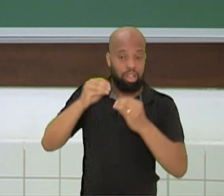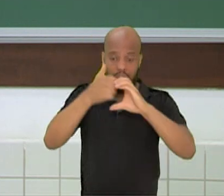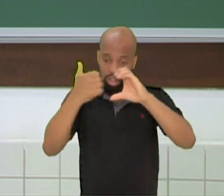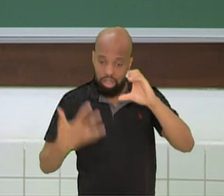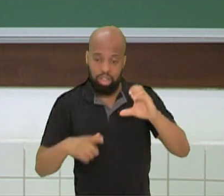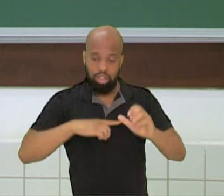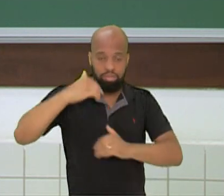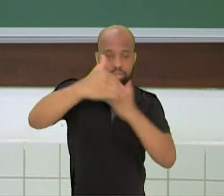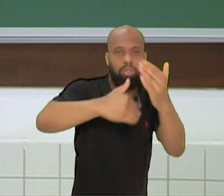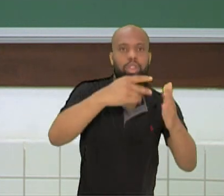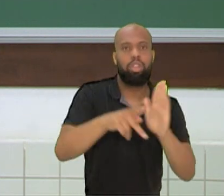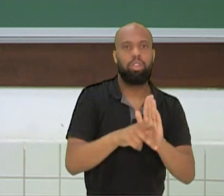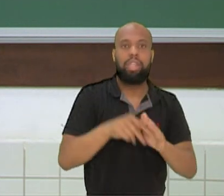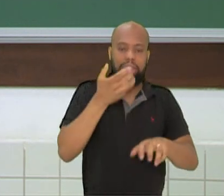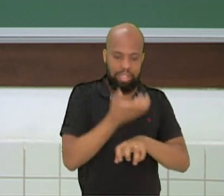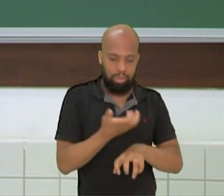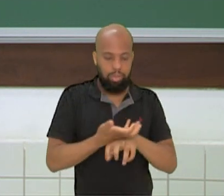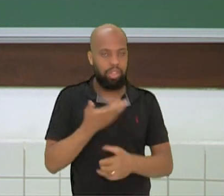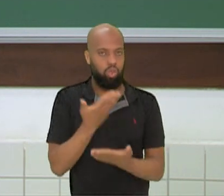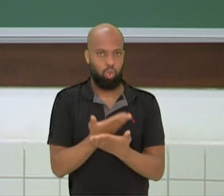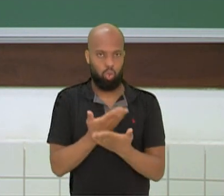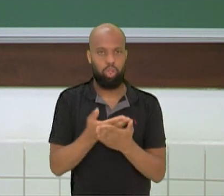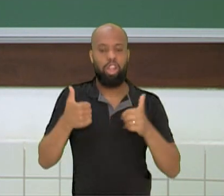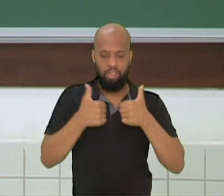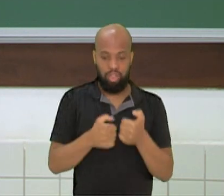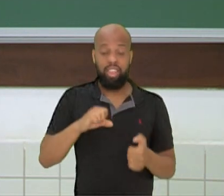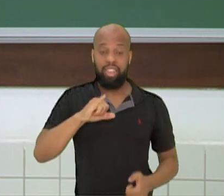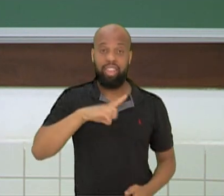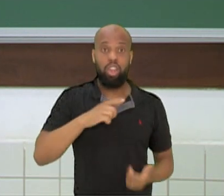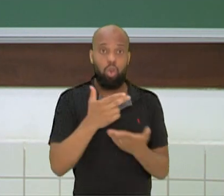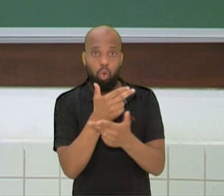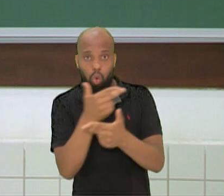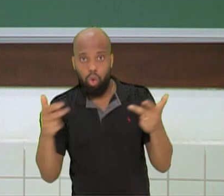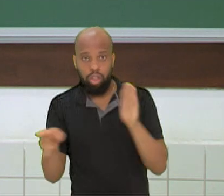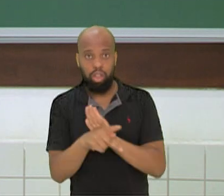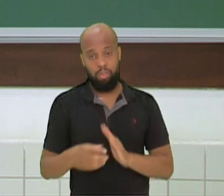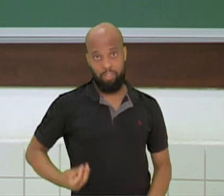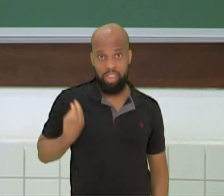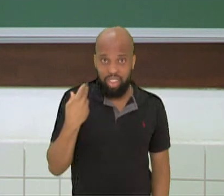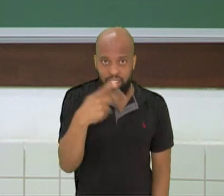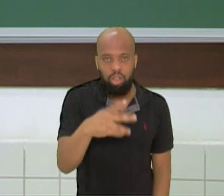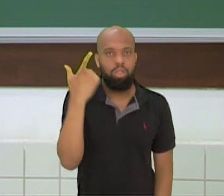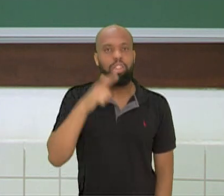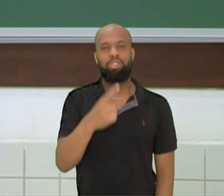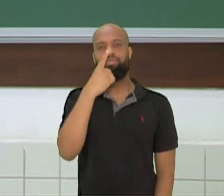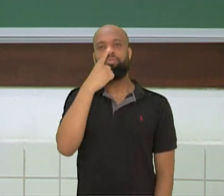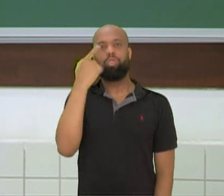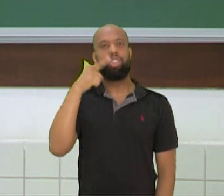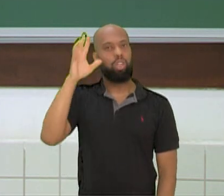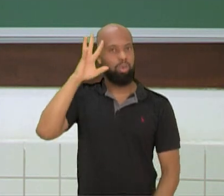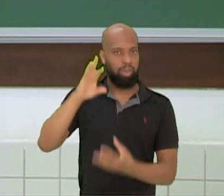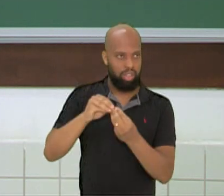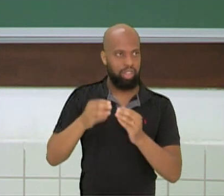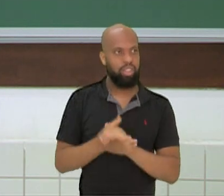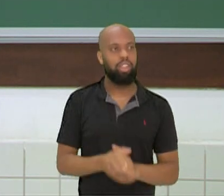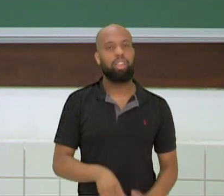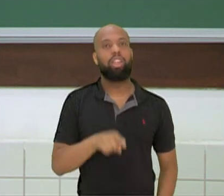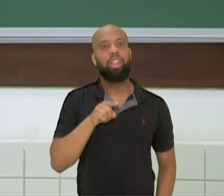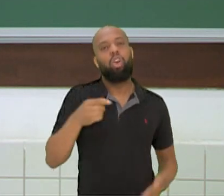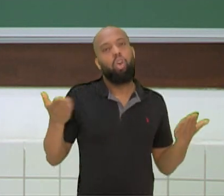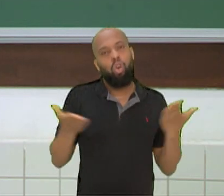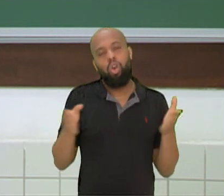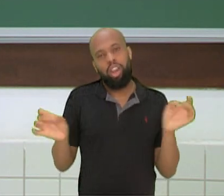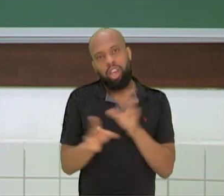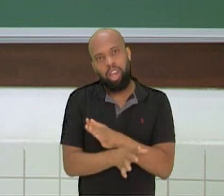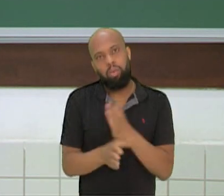ter do desenvolvimento ao longo da disciplina. Situações próximas ficam muito mais prático para que você consiga entender isso aí. Então, ficamos por